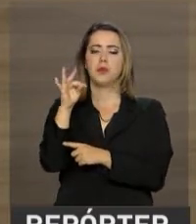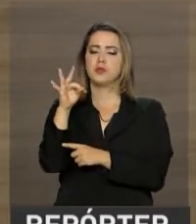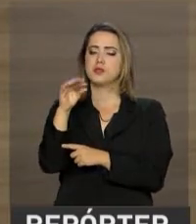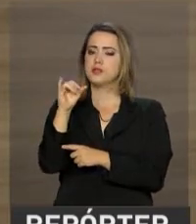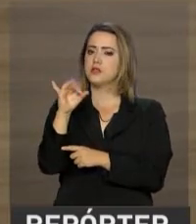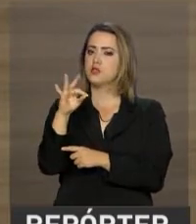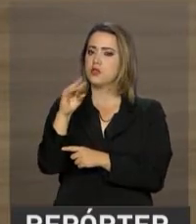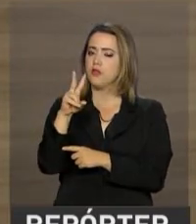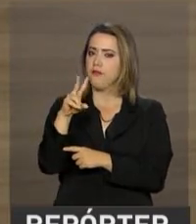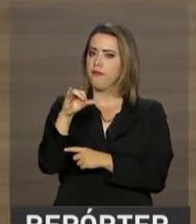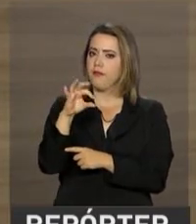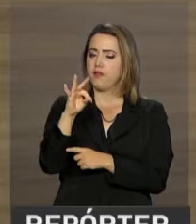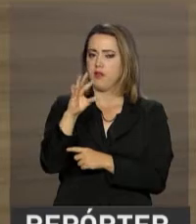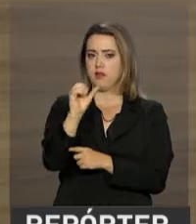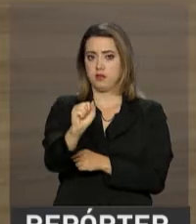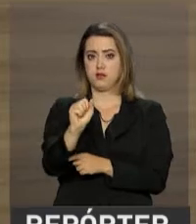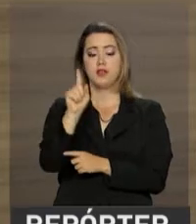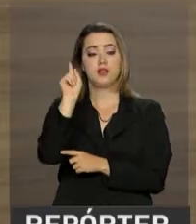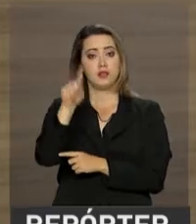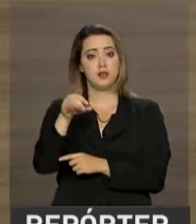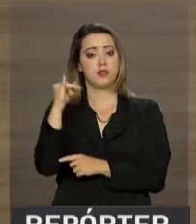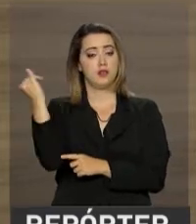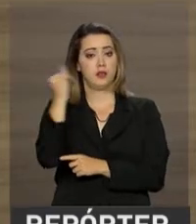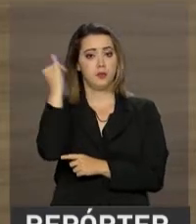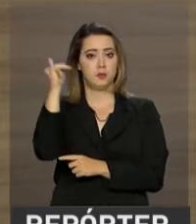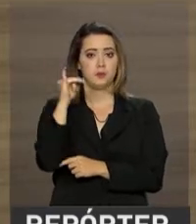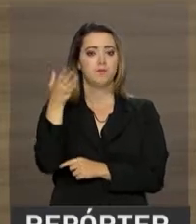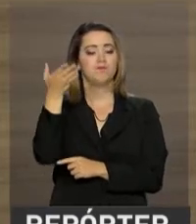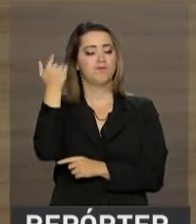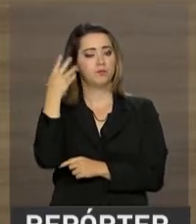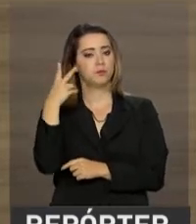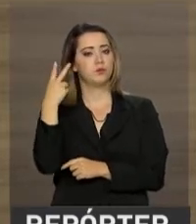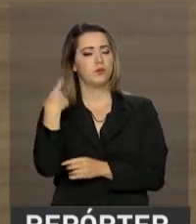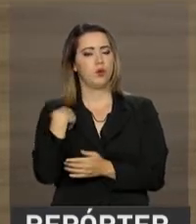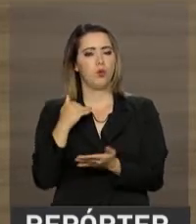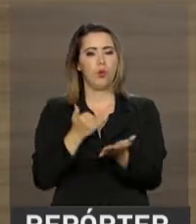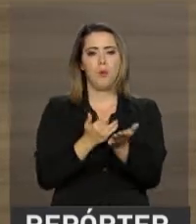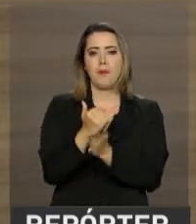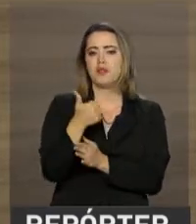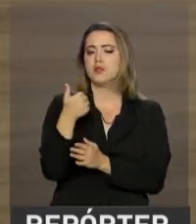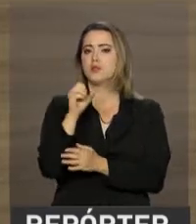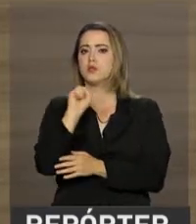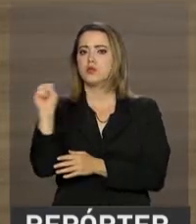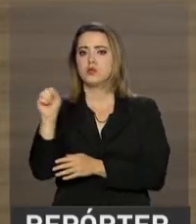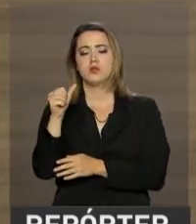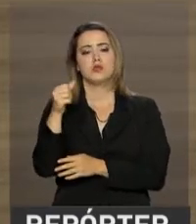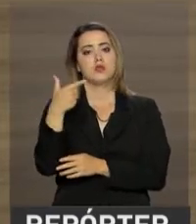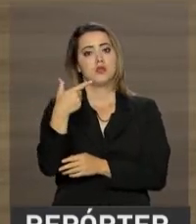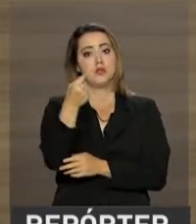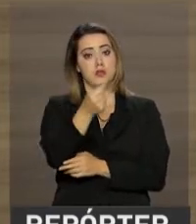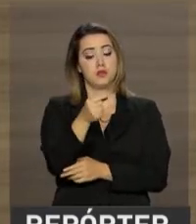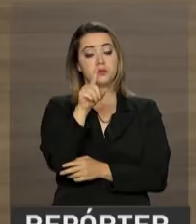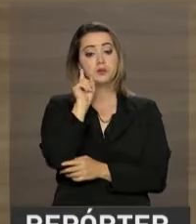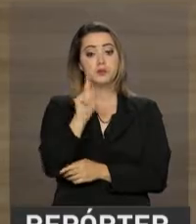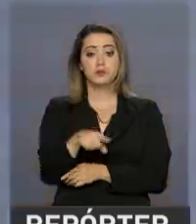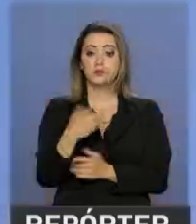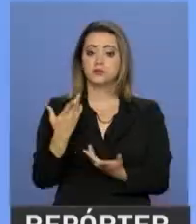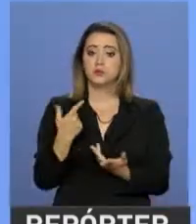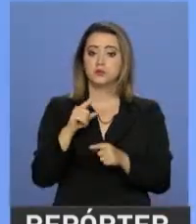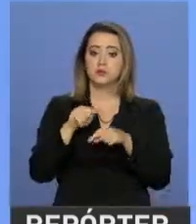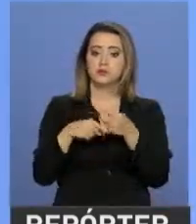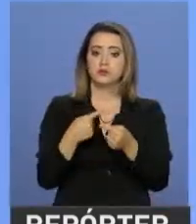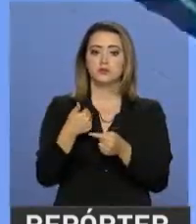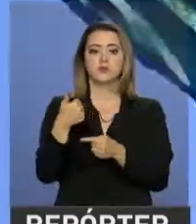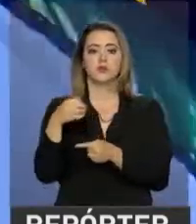ideológica que marca boa parte dos nossos republicanos, ali no início do século XX, e final do